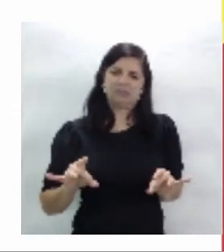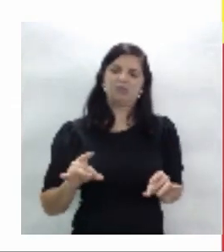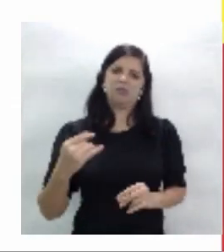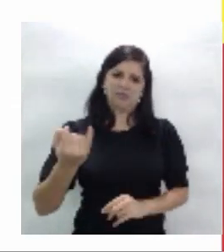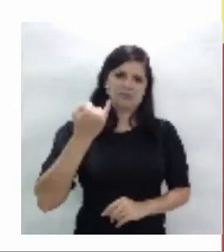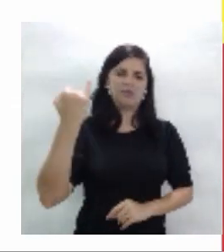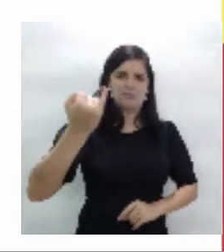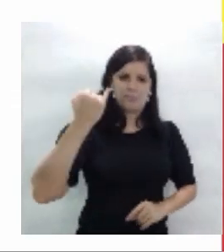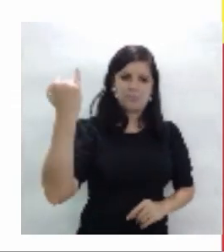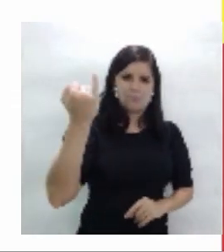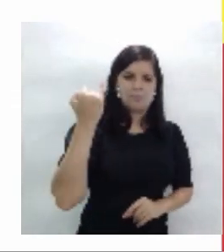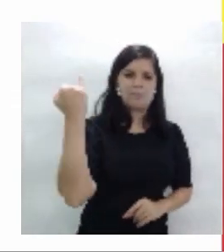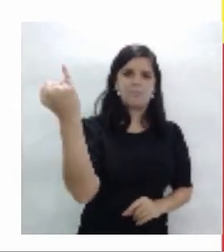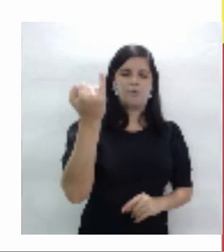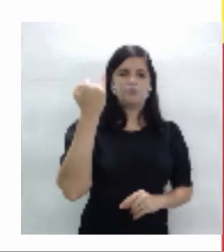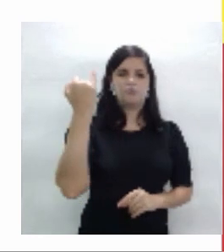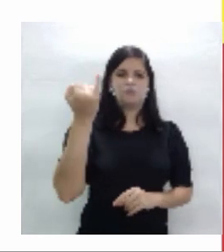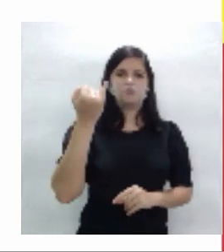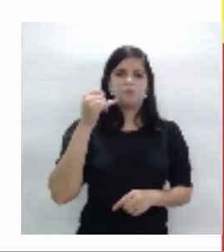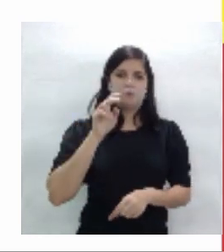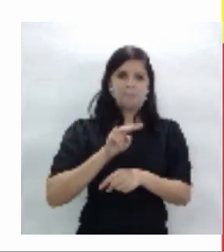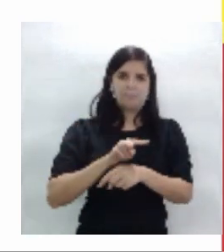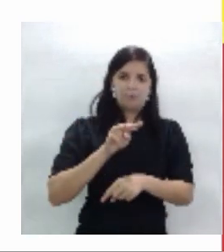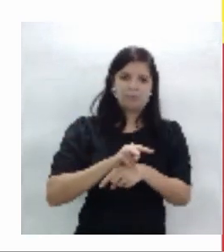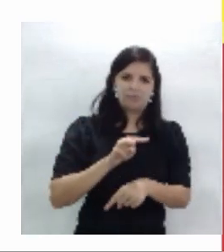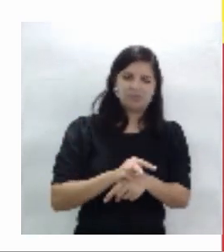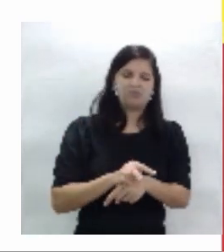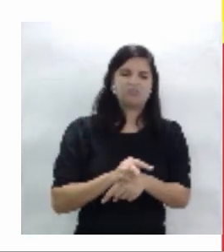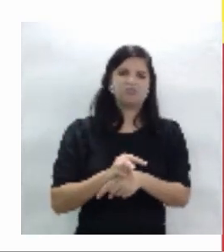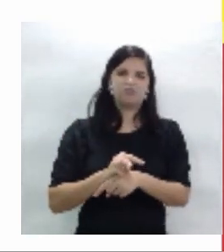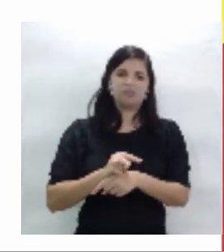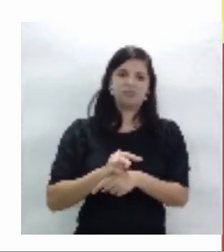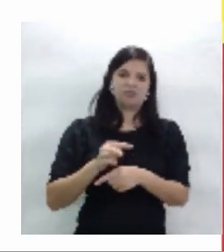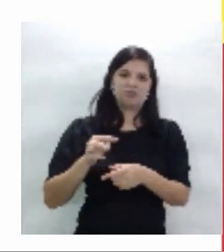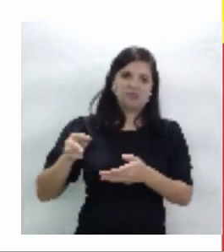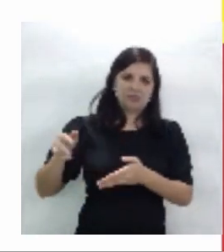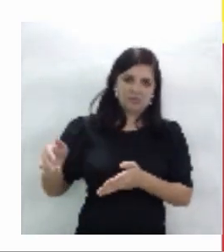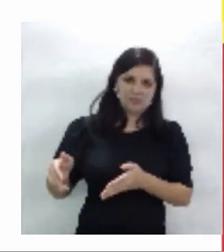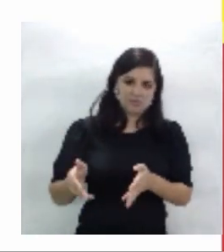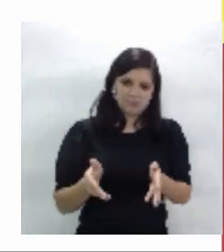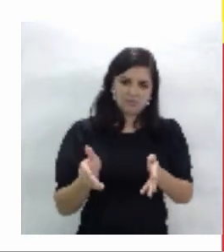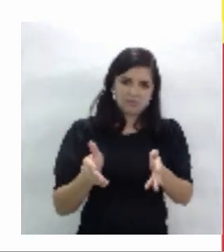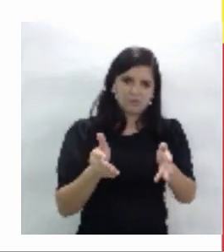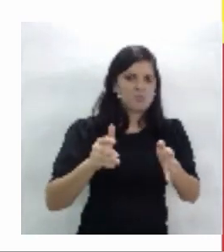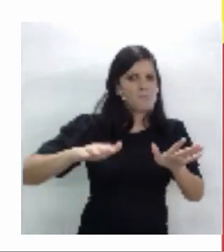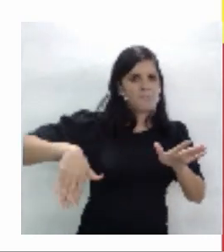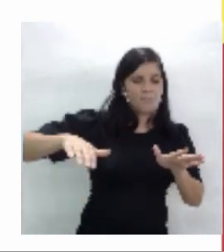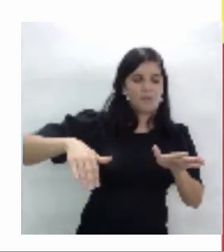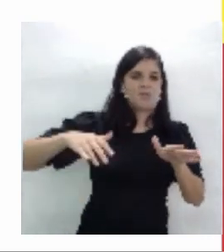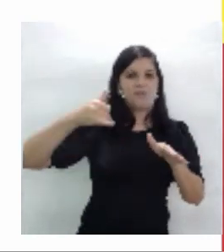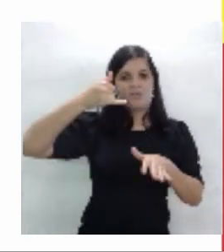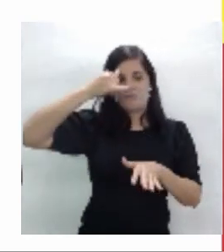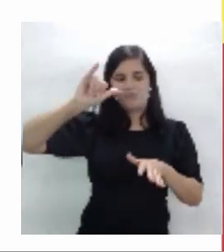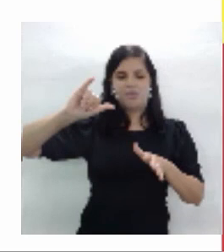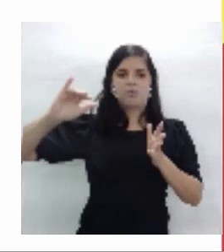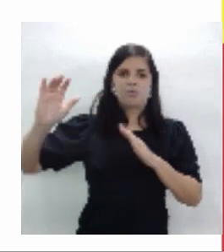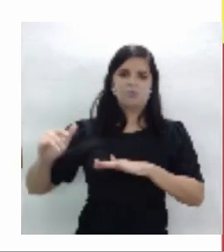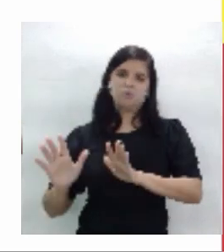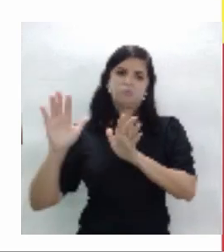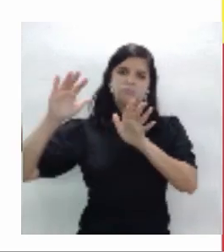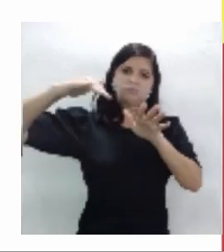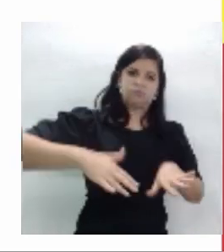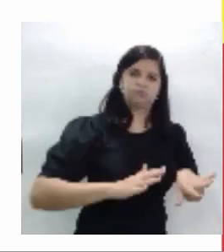O mangue ele tem uma importância, tá? De proteger a costa das ondas, tá? Então, o mangue ele é